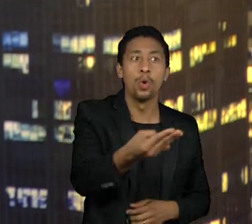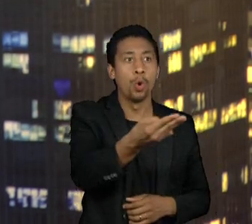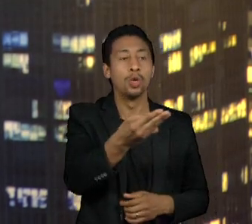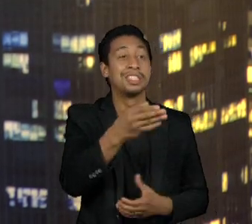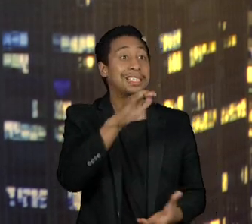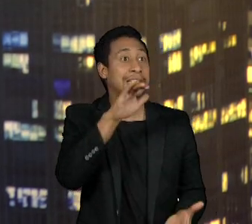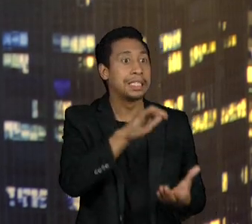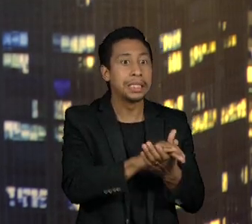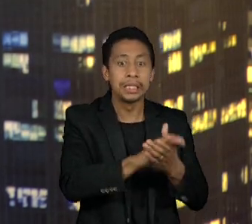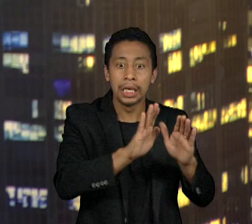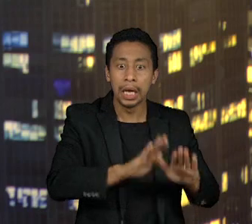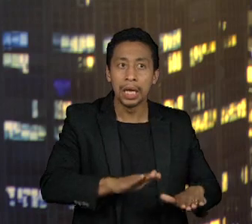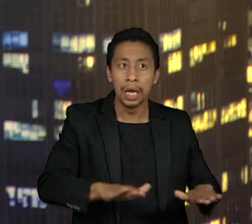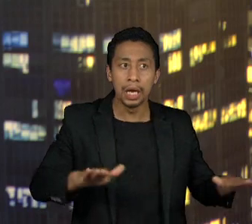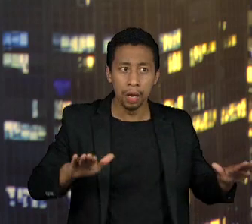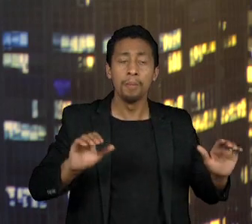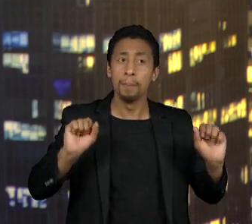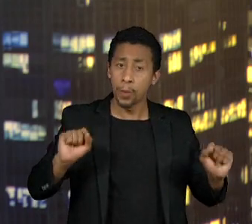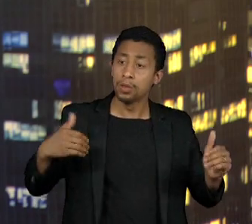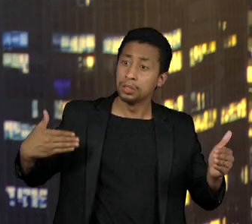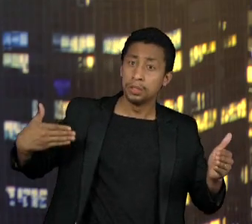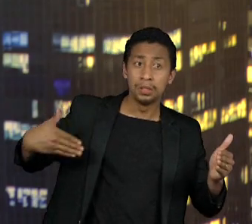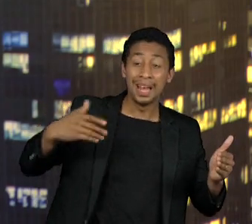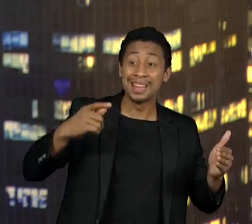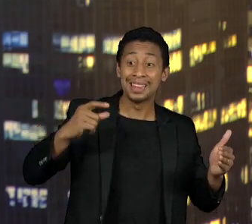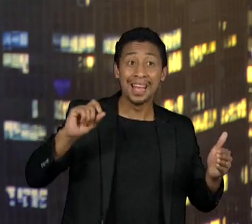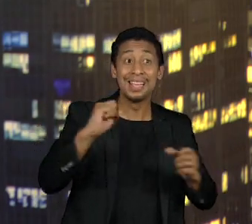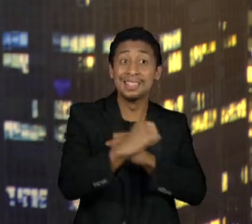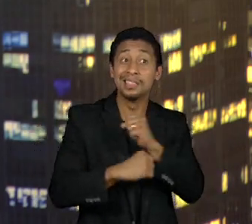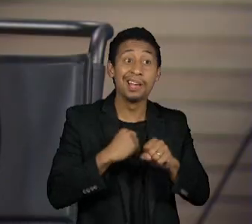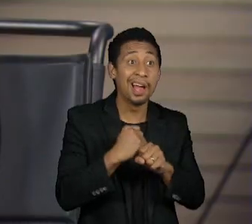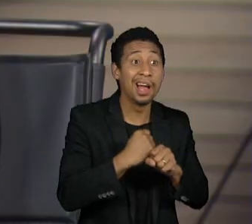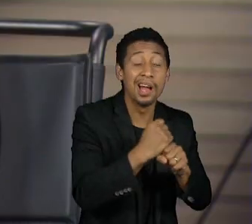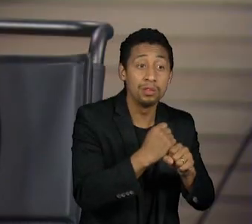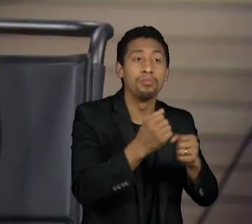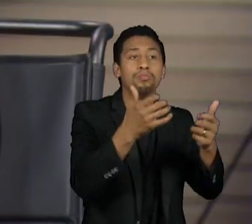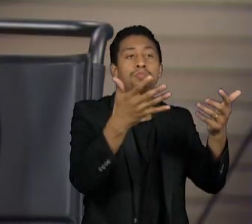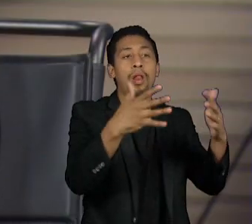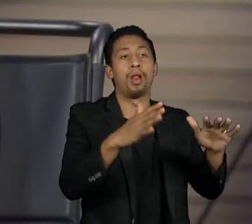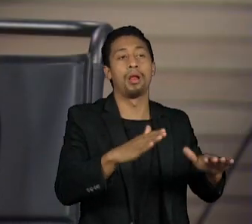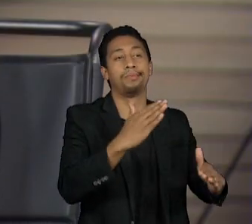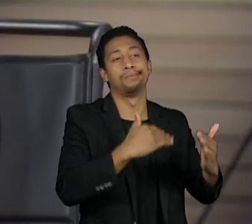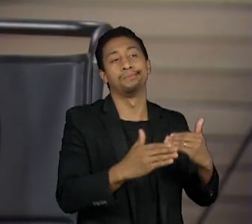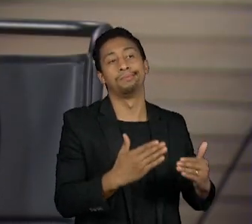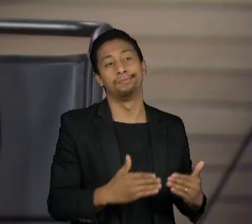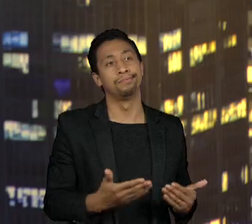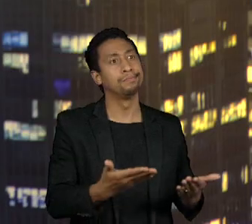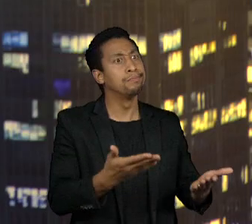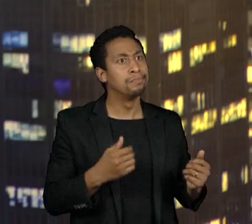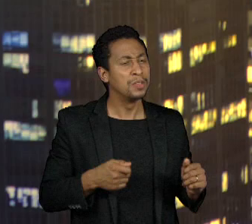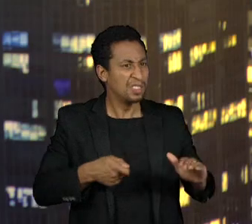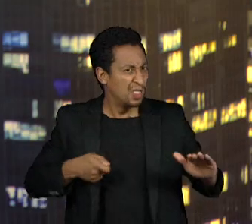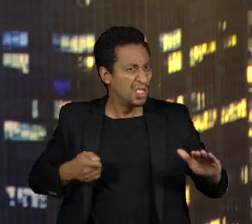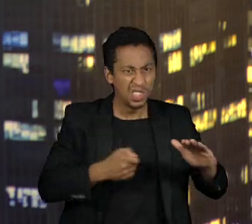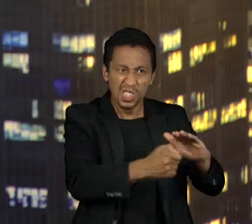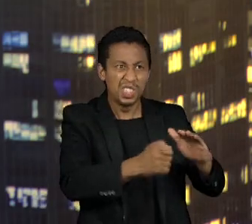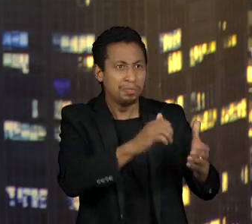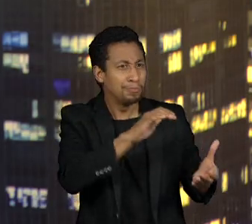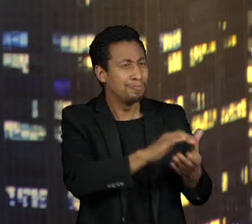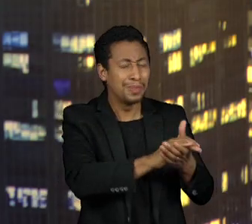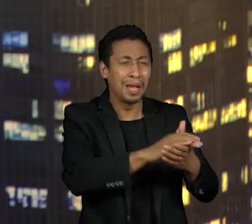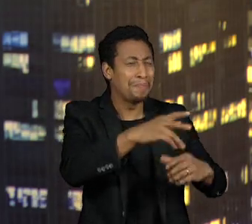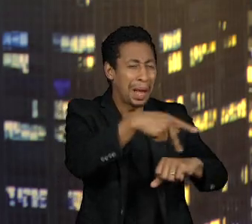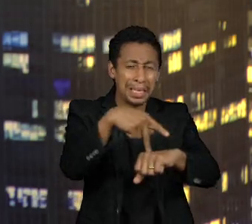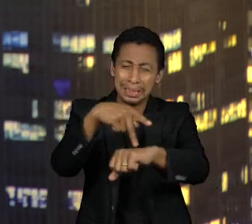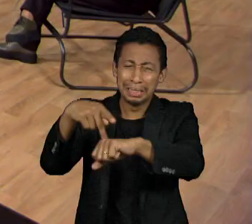podem ocorrer antes do final da década, ameaçando anos de progresso na redução dessa prática aí em vários países. Por que